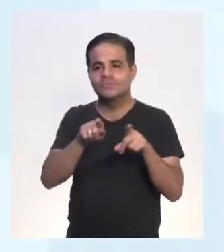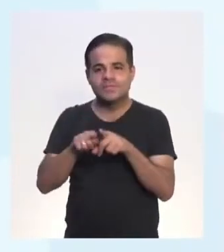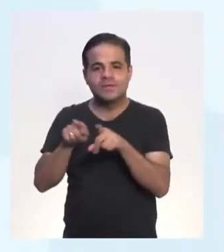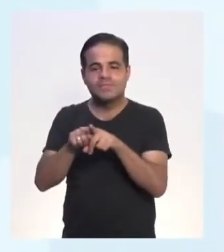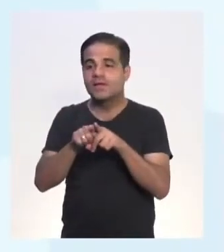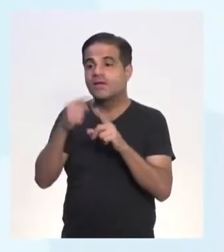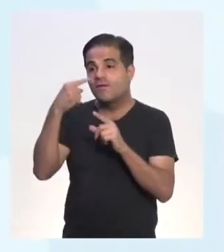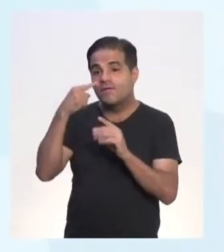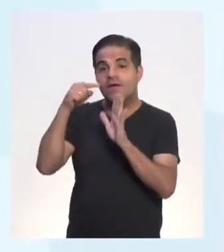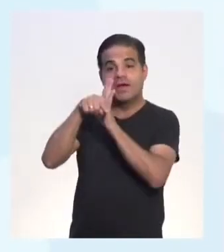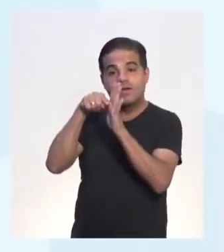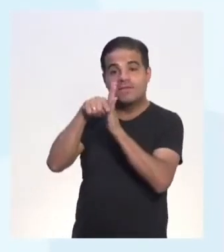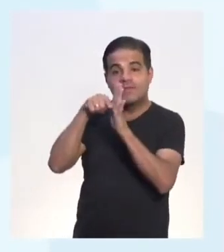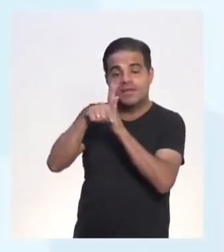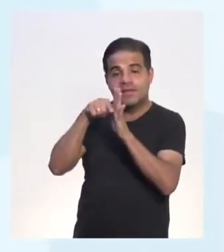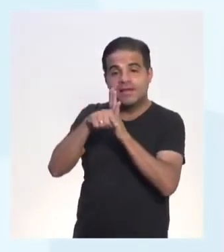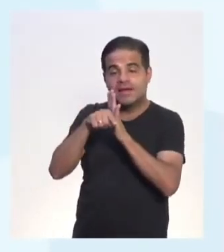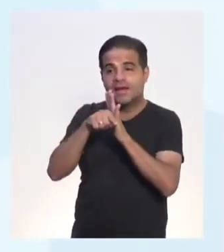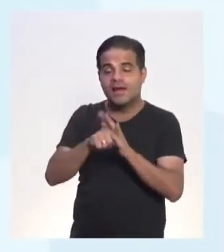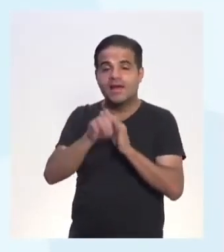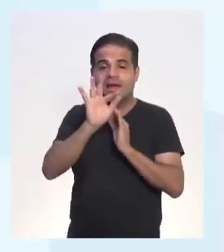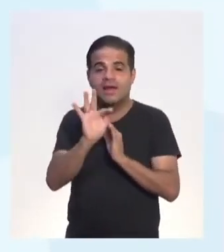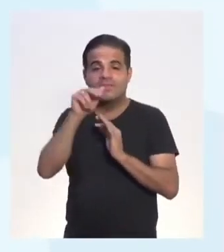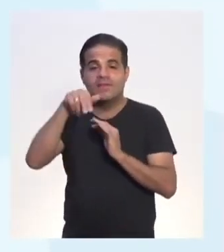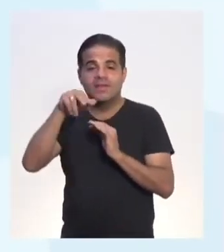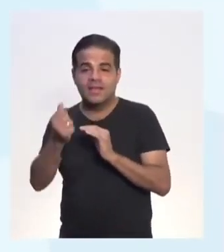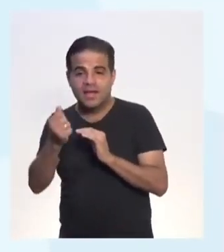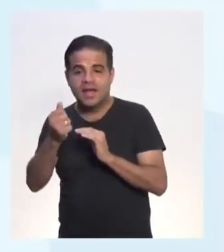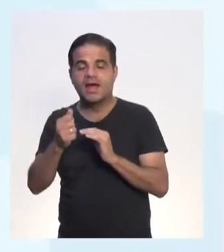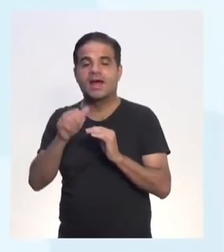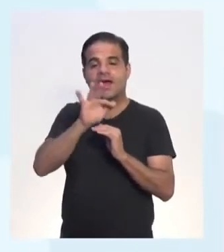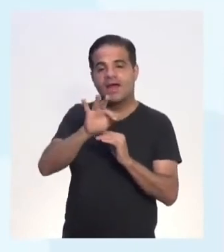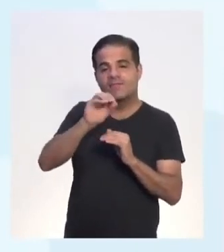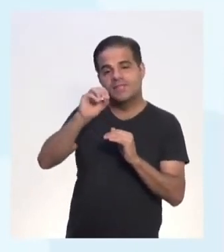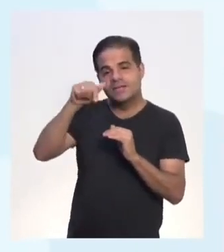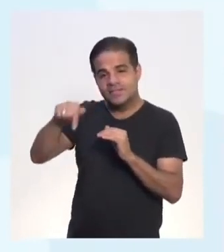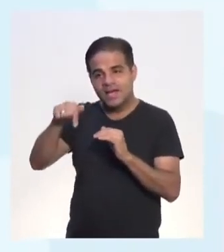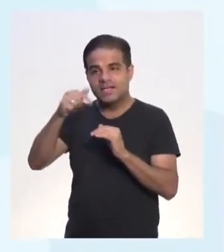Exatamente. Verificar a FMA,